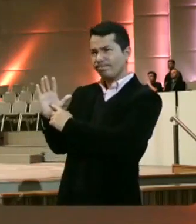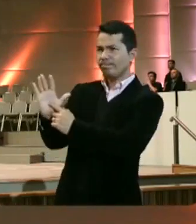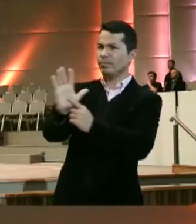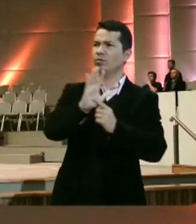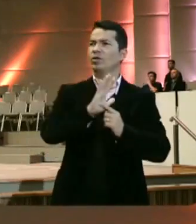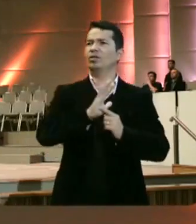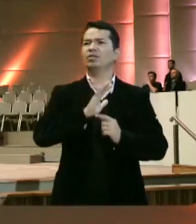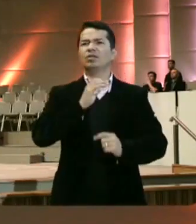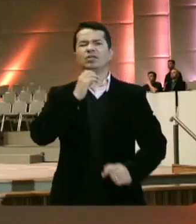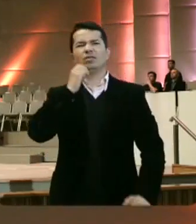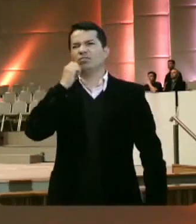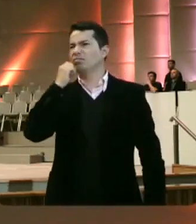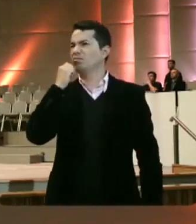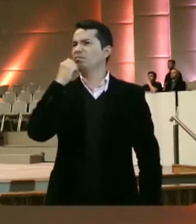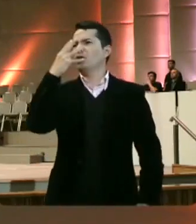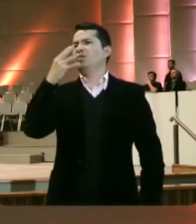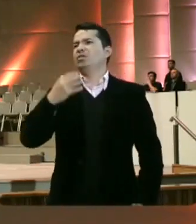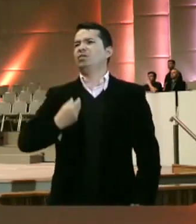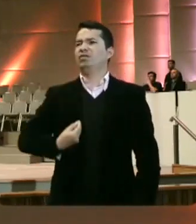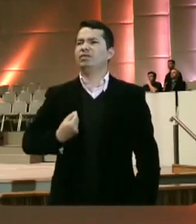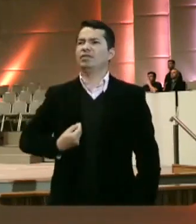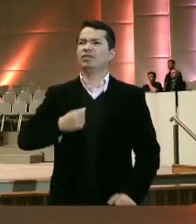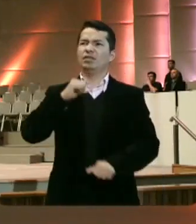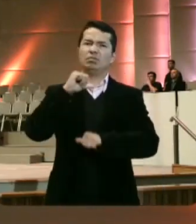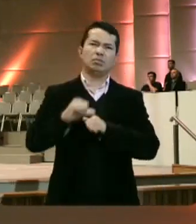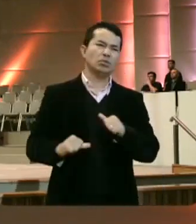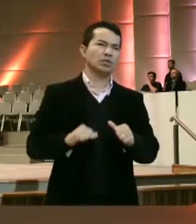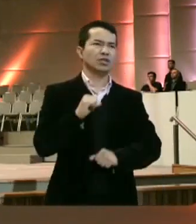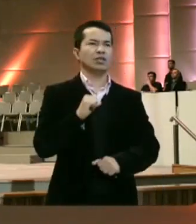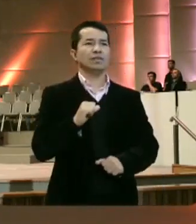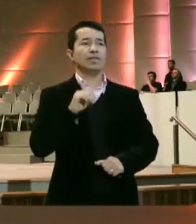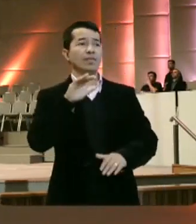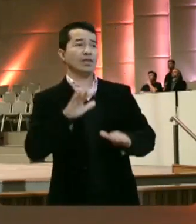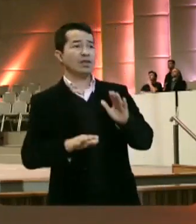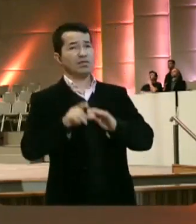faz bem, e que você acha que ninguém vê,